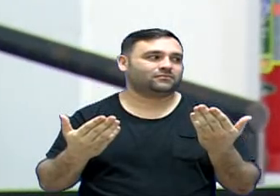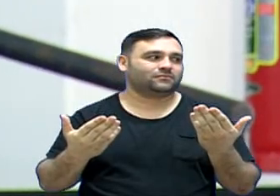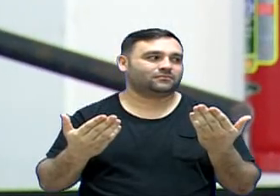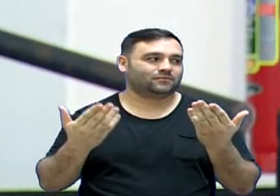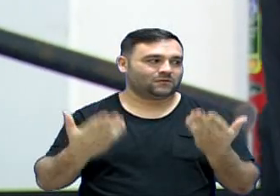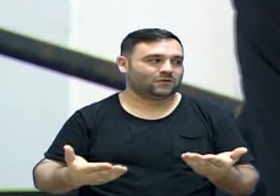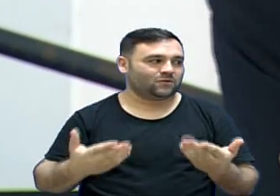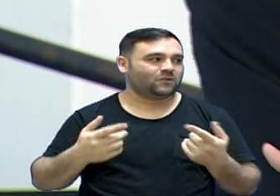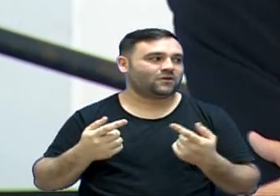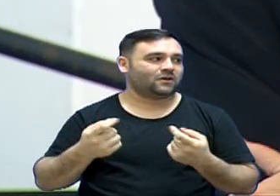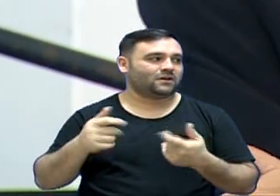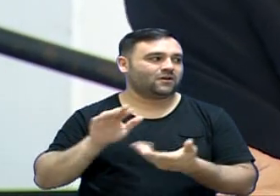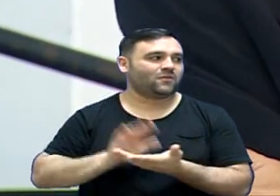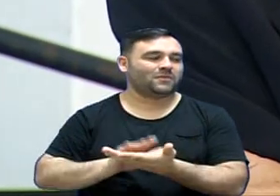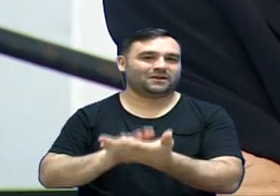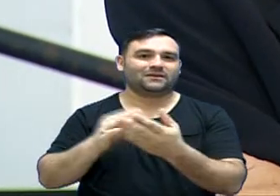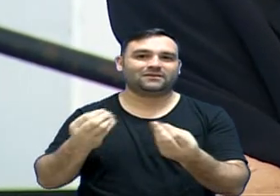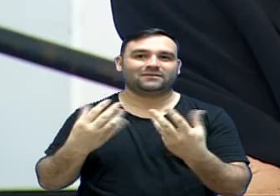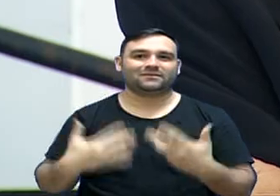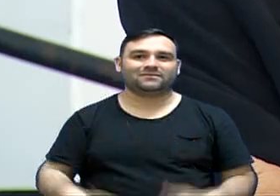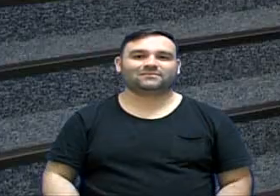essa homenagem que vocês me prestaram.